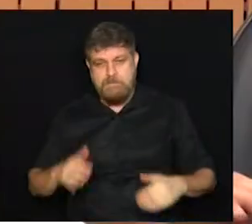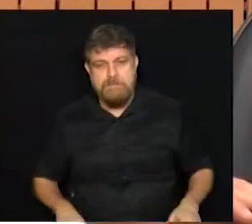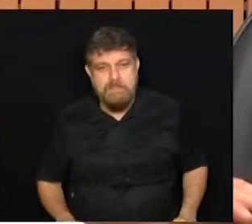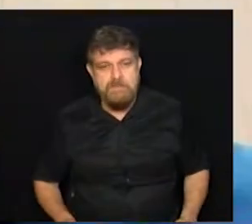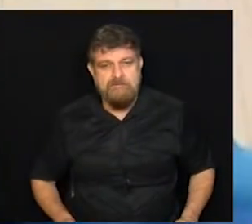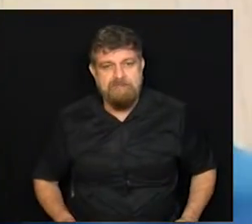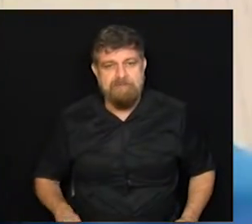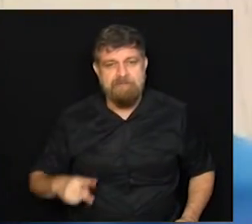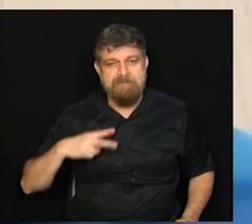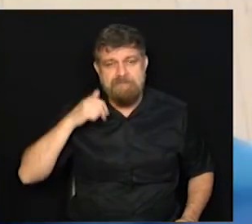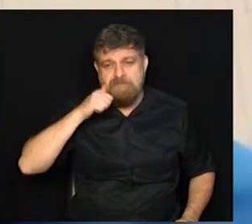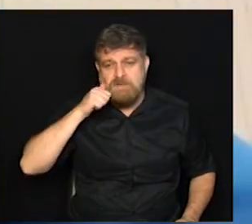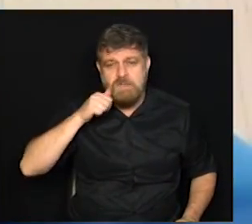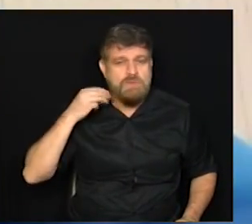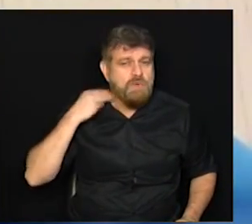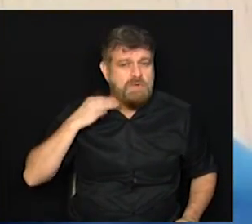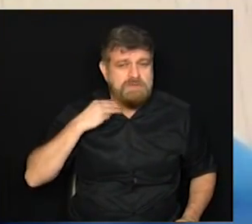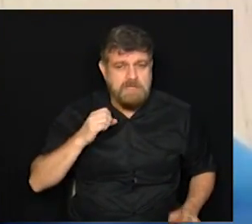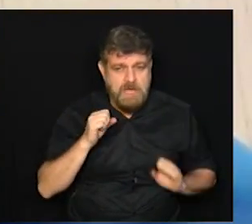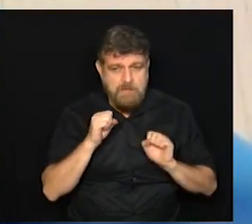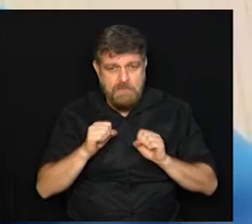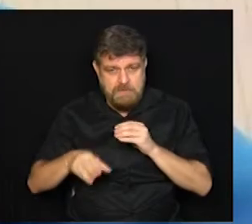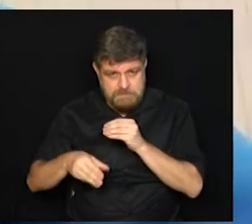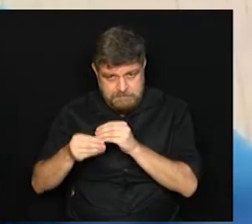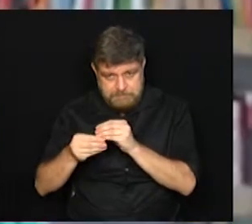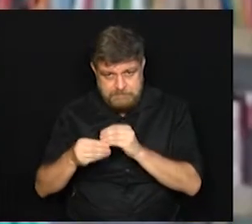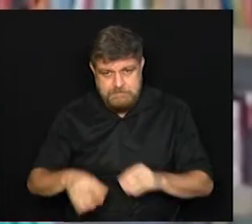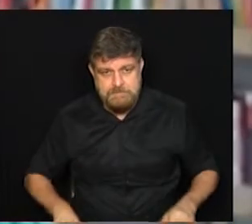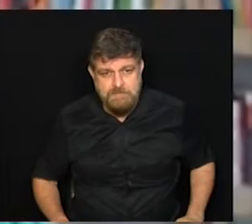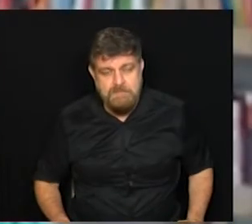Vereador Rossini, posso... Não, vereadora.